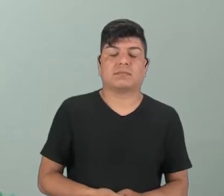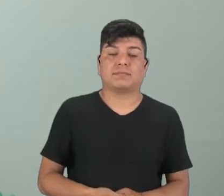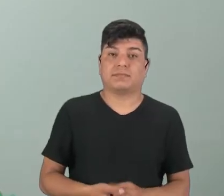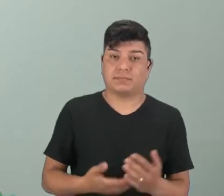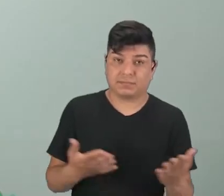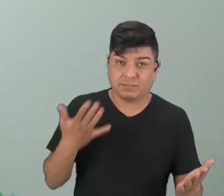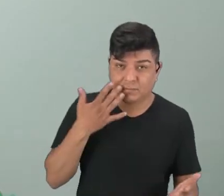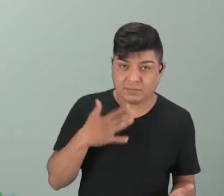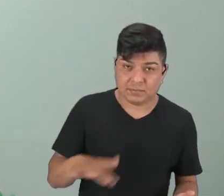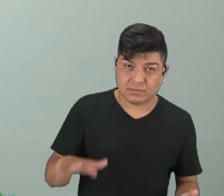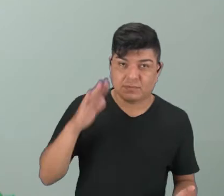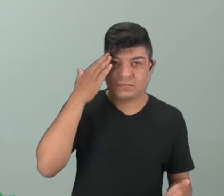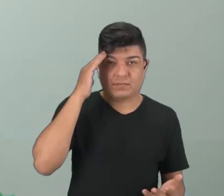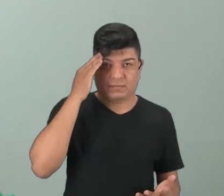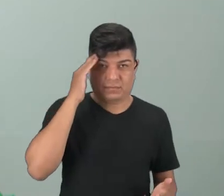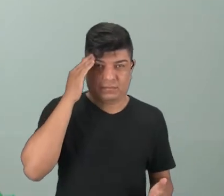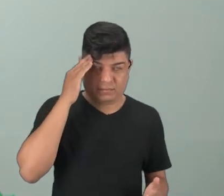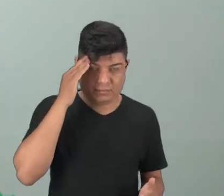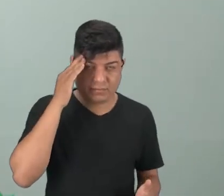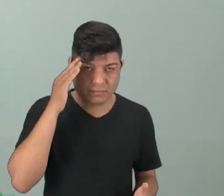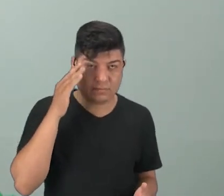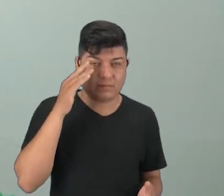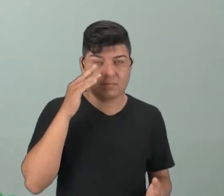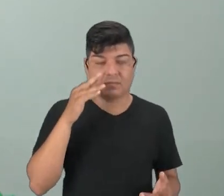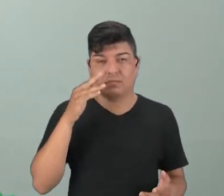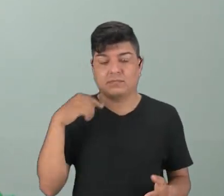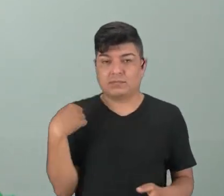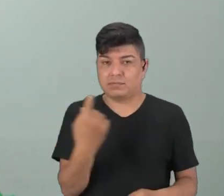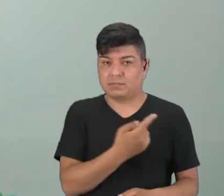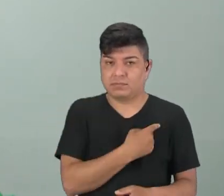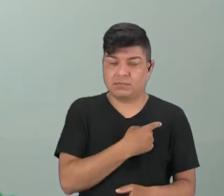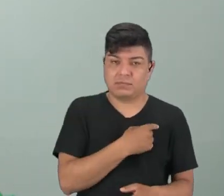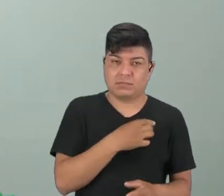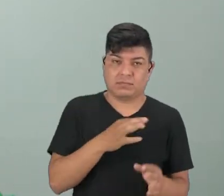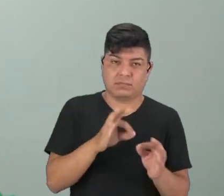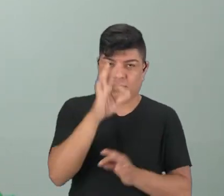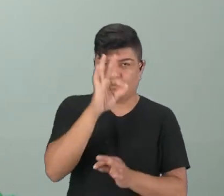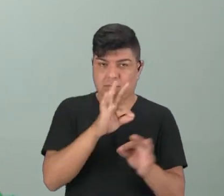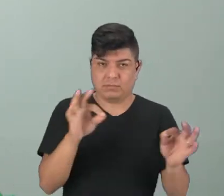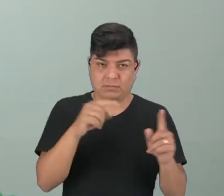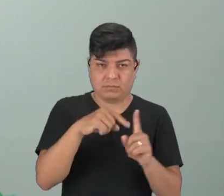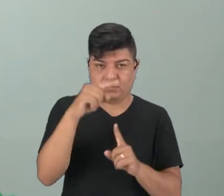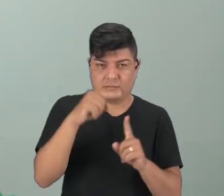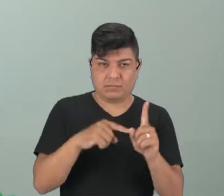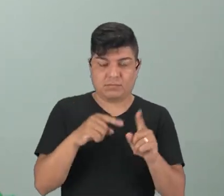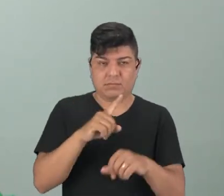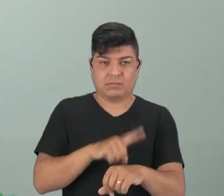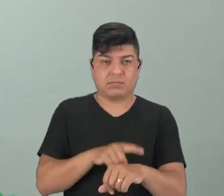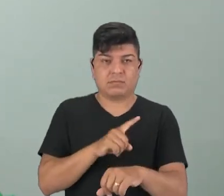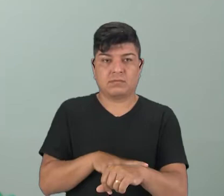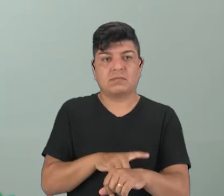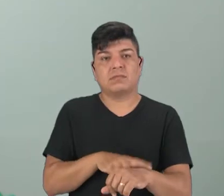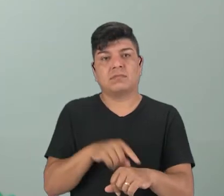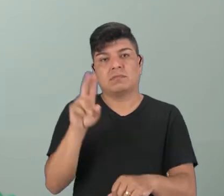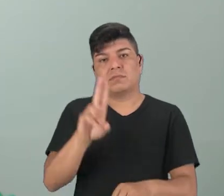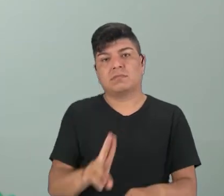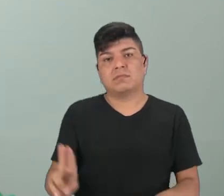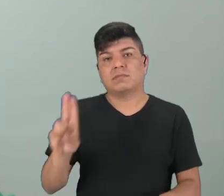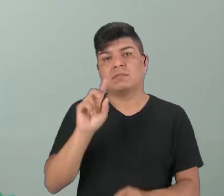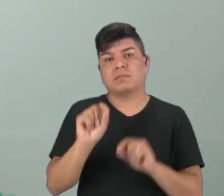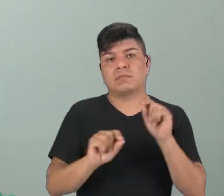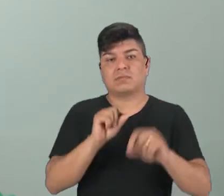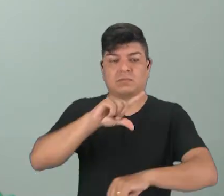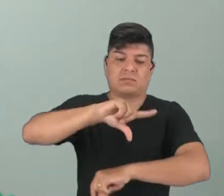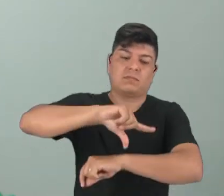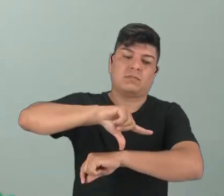E aí, crianças, deu para entender direitinho? Então, para nós medirmos o tempo em relação à hora, o instrumento que nós utilizamos